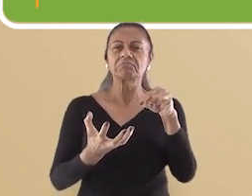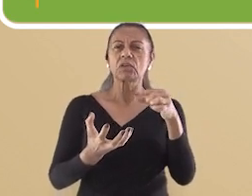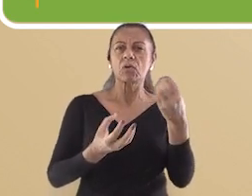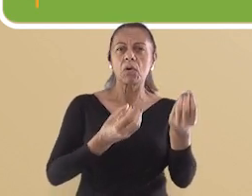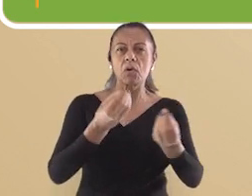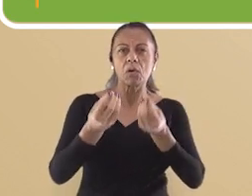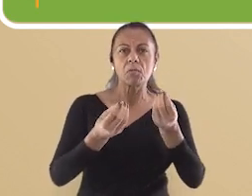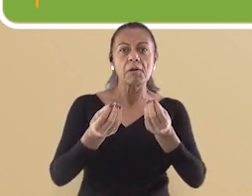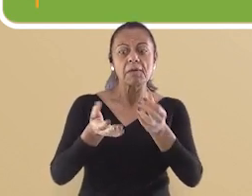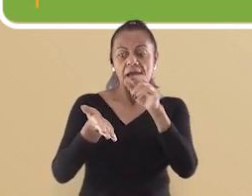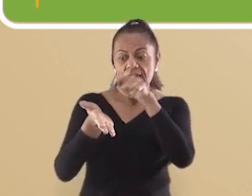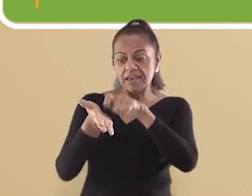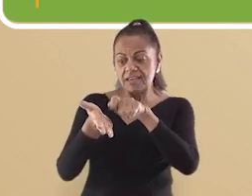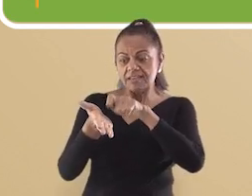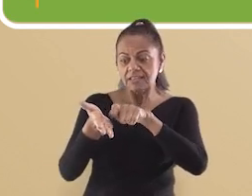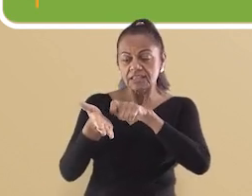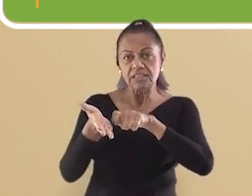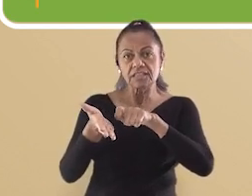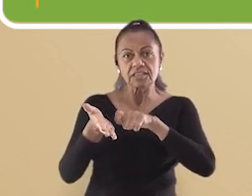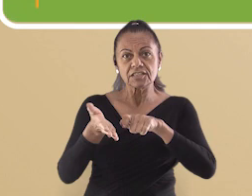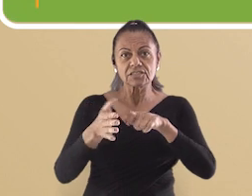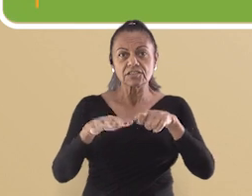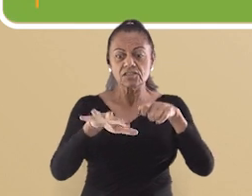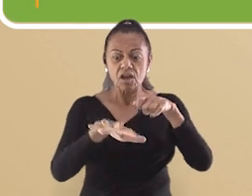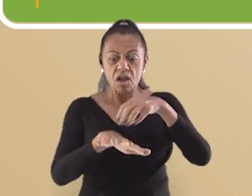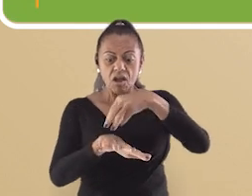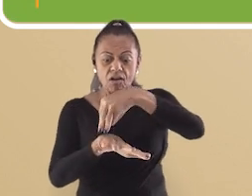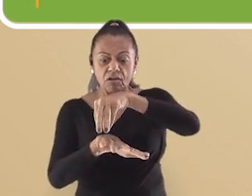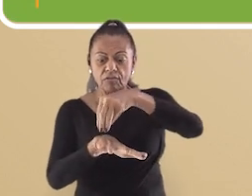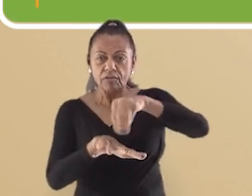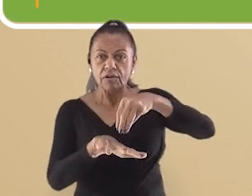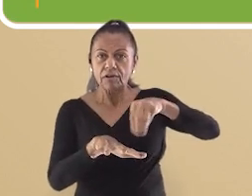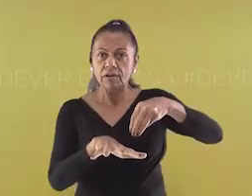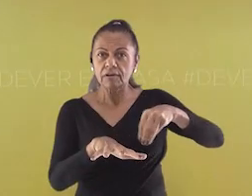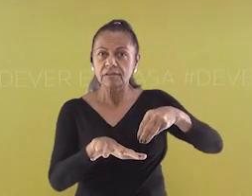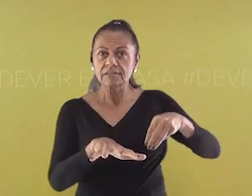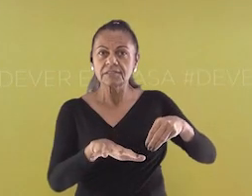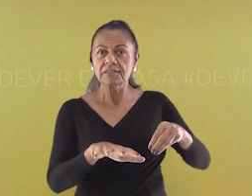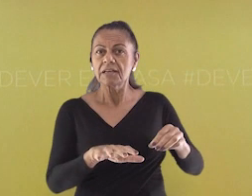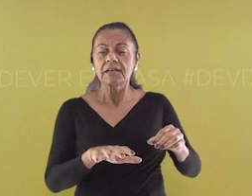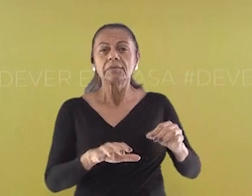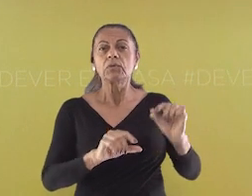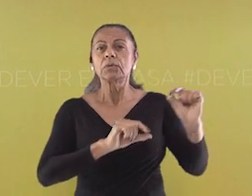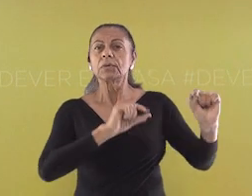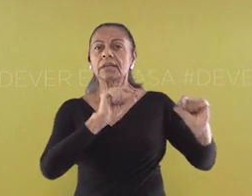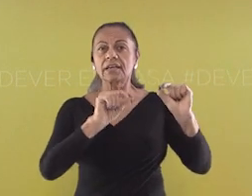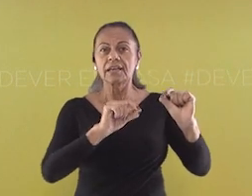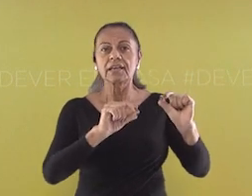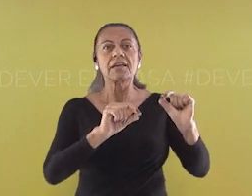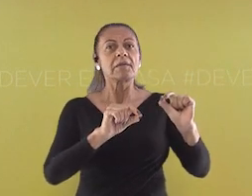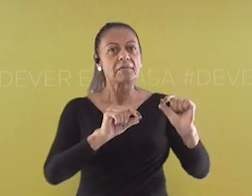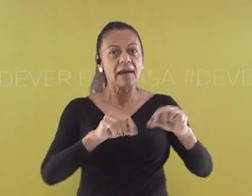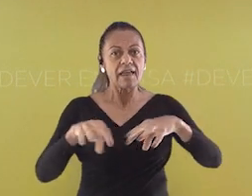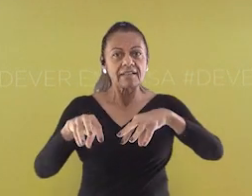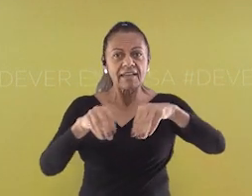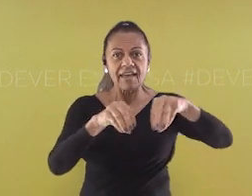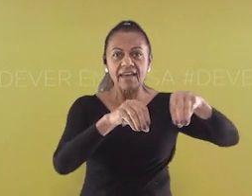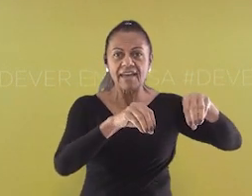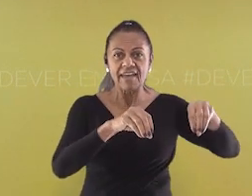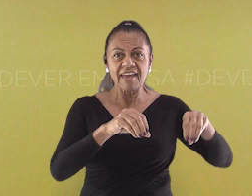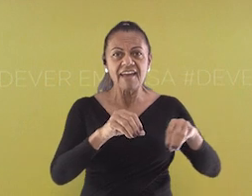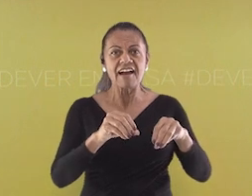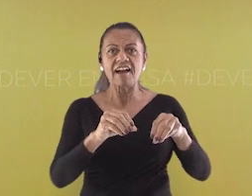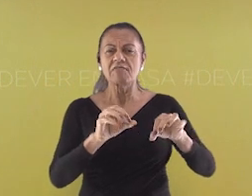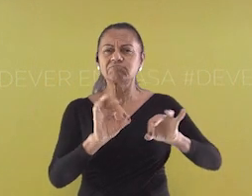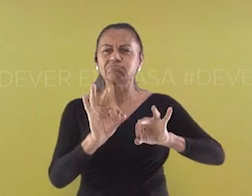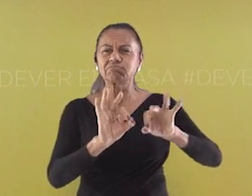do registro fóssil para a reconstrução da história da Terra. Agora é com você, meu amigo estudante. Pegue